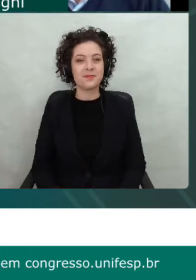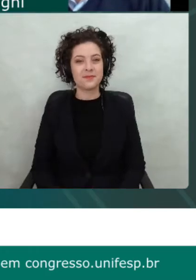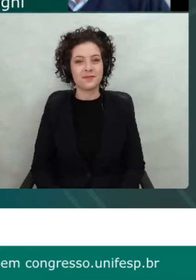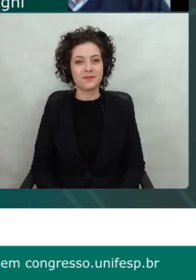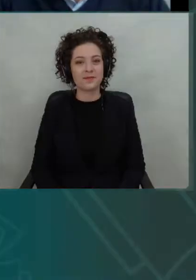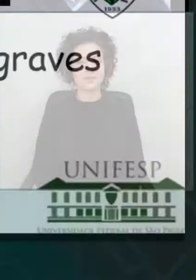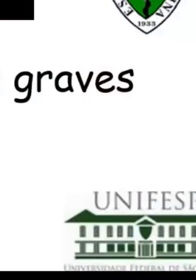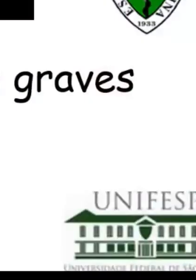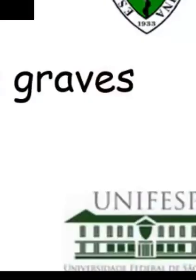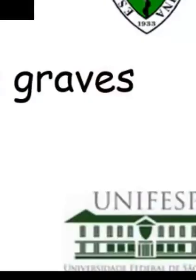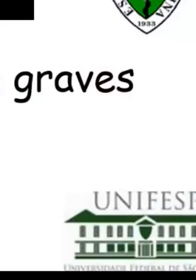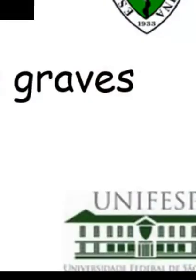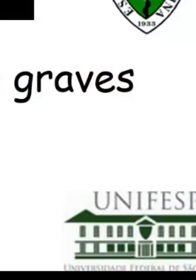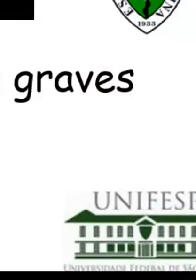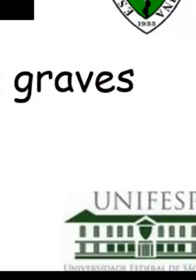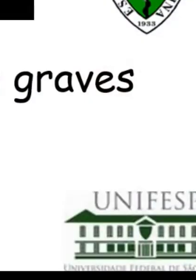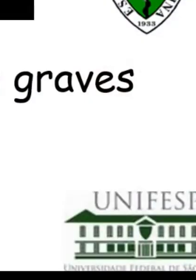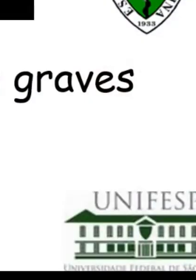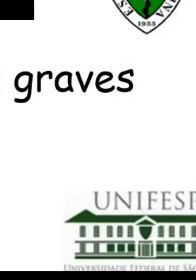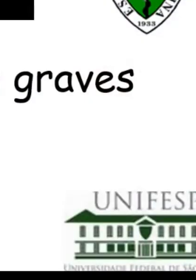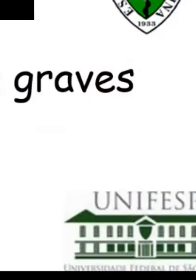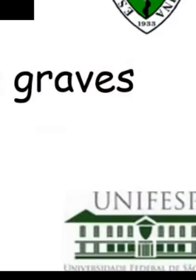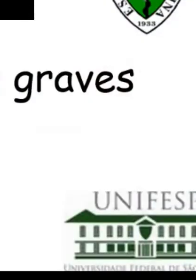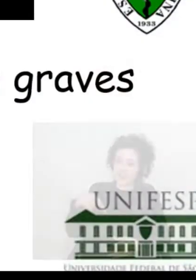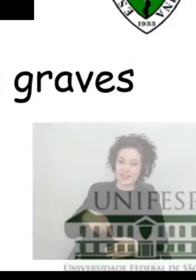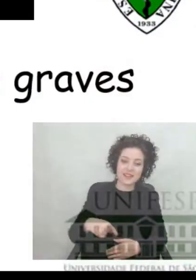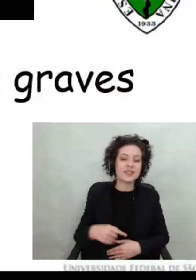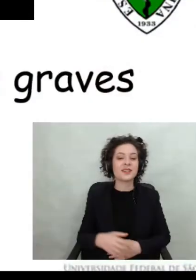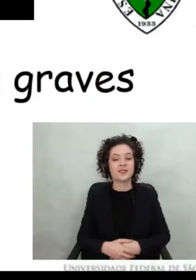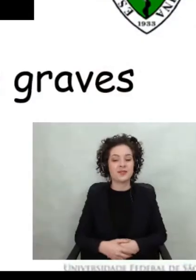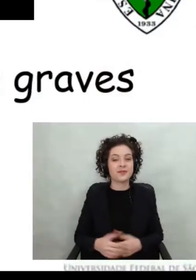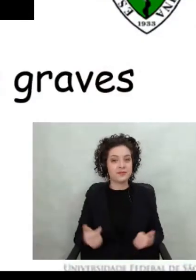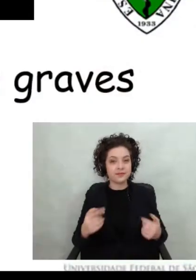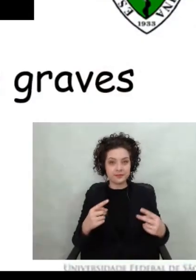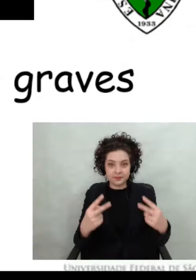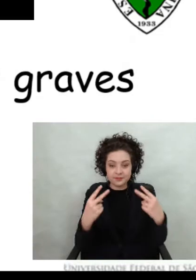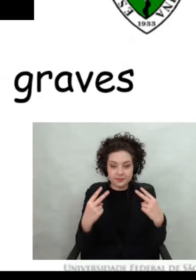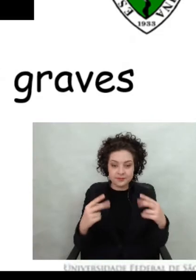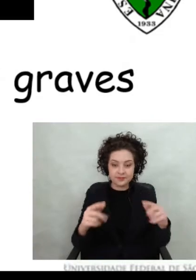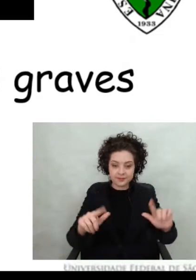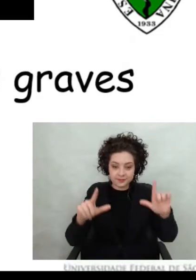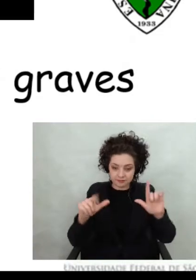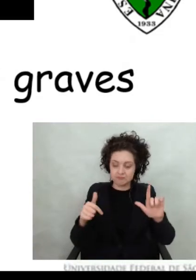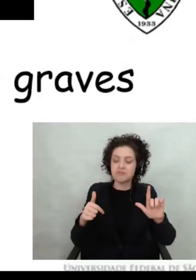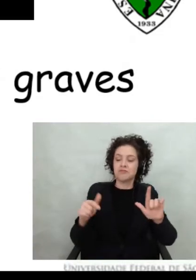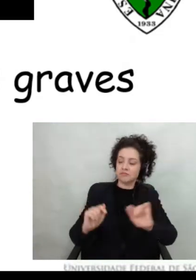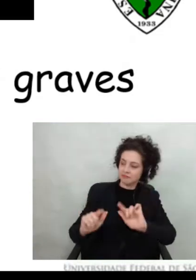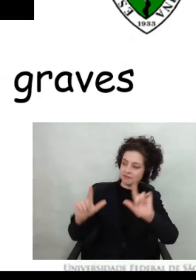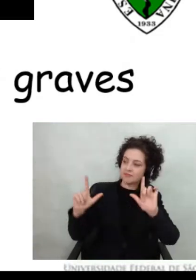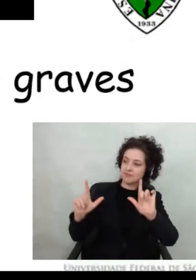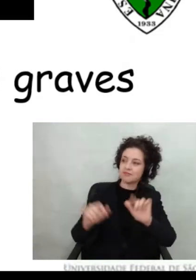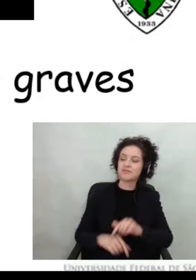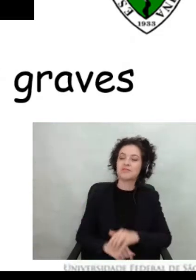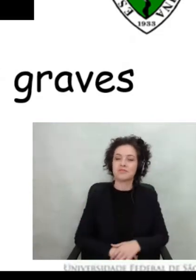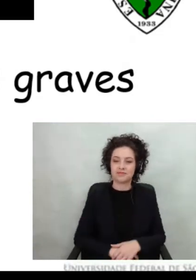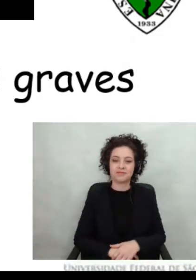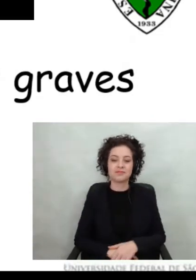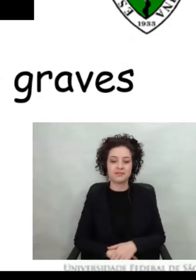prazer enorme estar aqui. Está tudo certo? Vocês estão vendo a minha tela? Está compartilhada adequadamente?